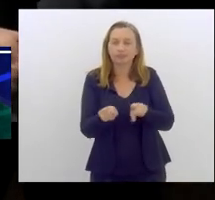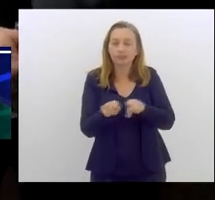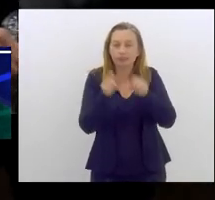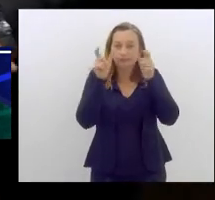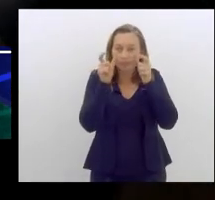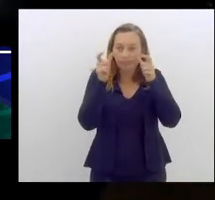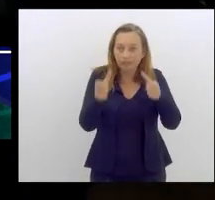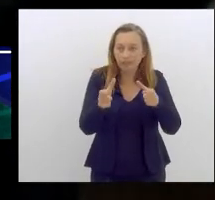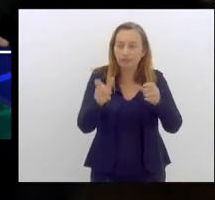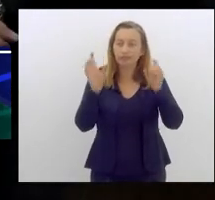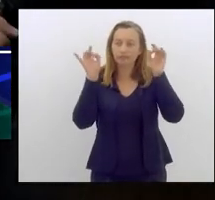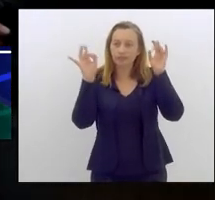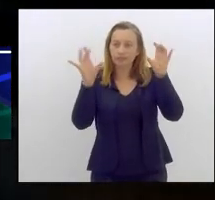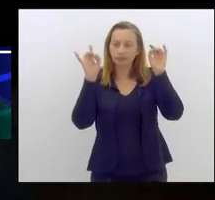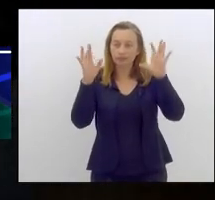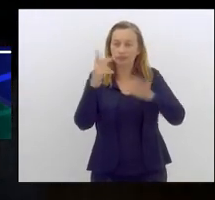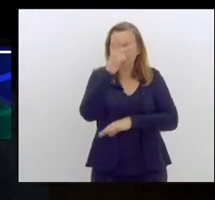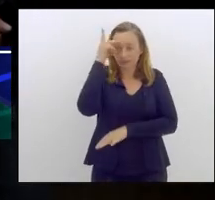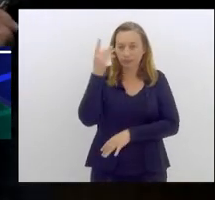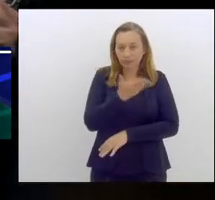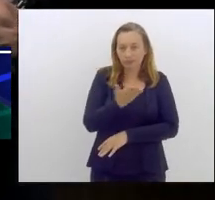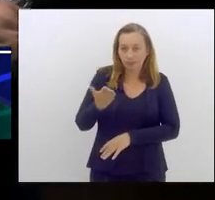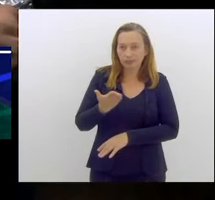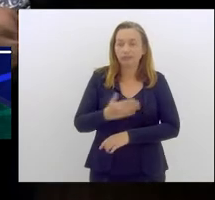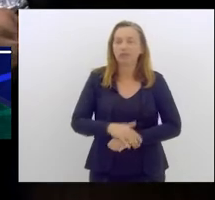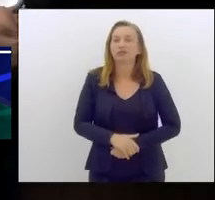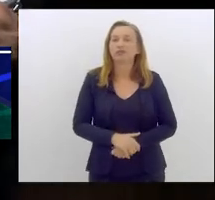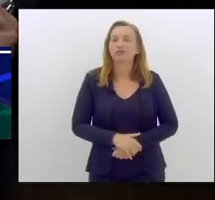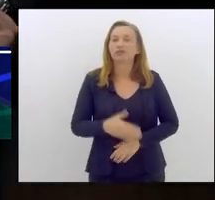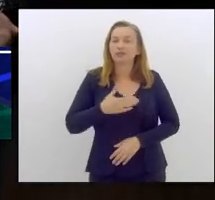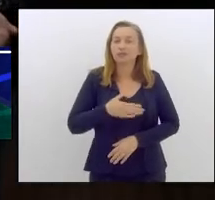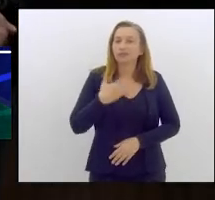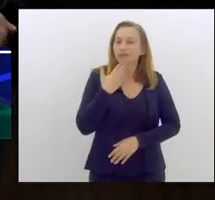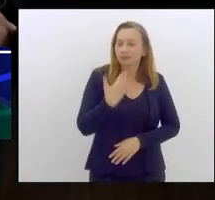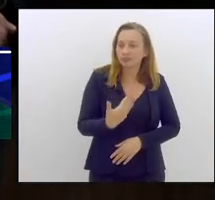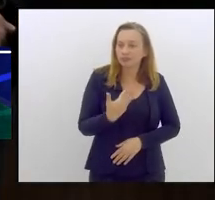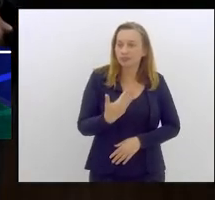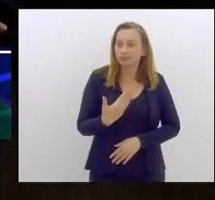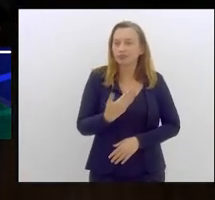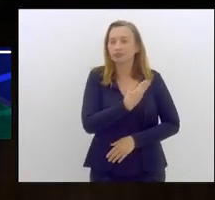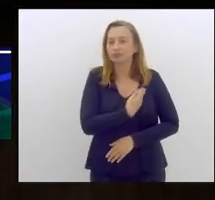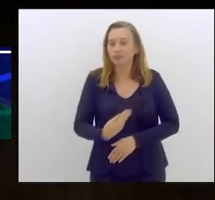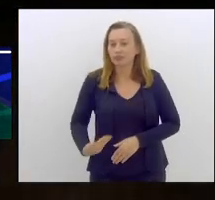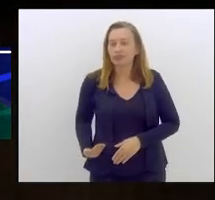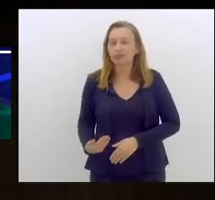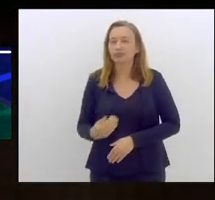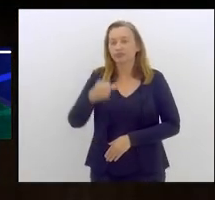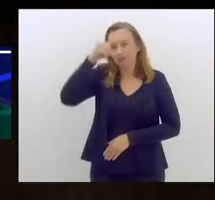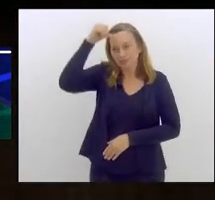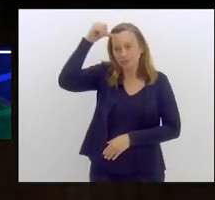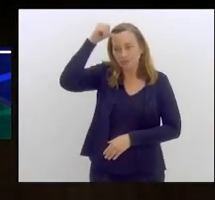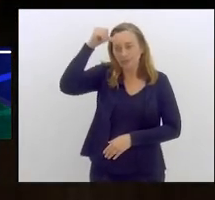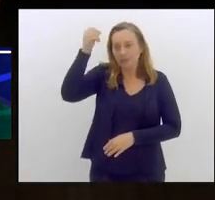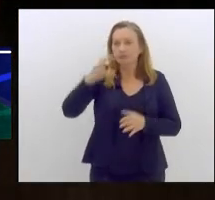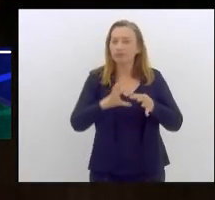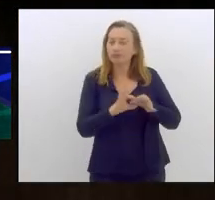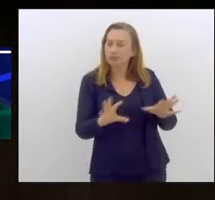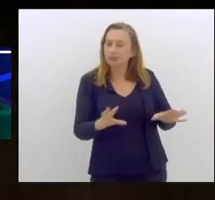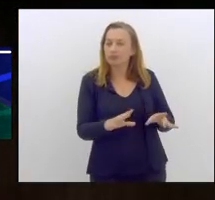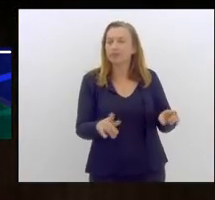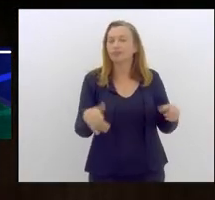atenção especial para essas pessoas. Gostaria de pedir ao nosso governador Cláudio Castro a sanção